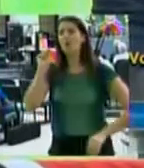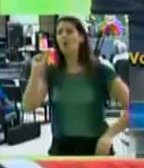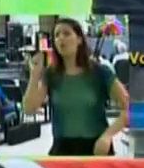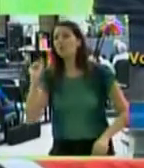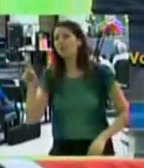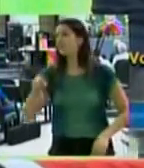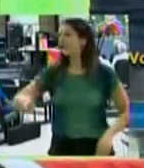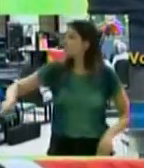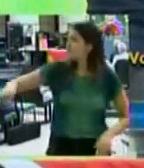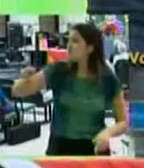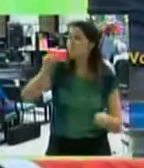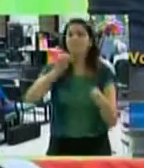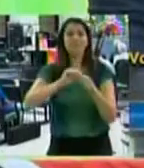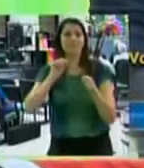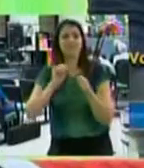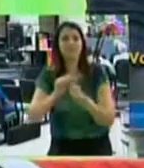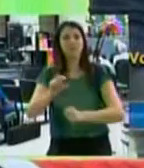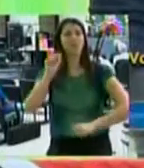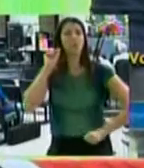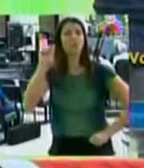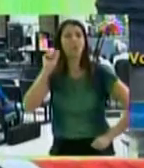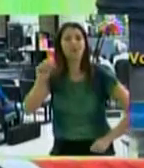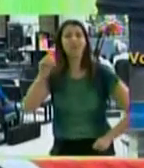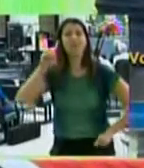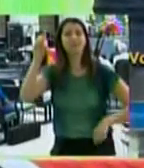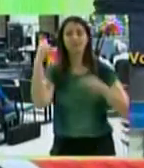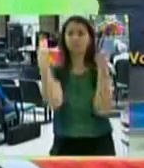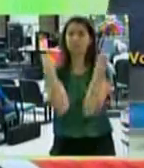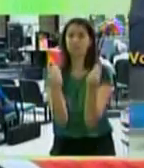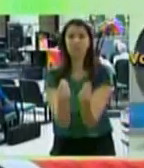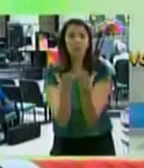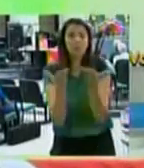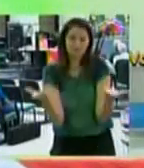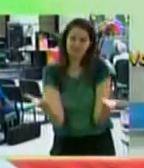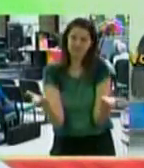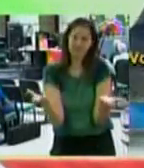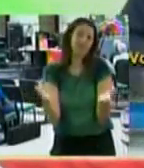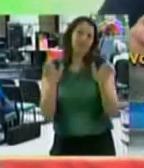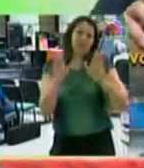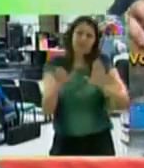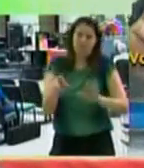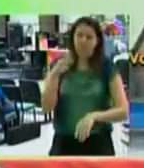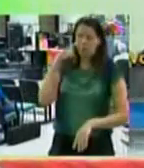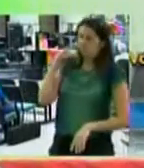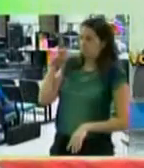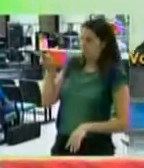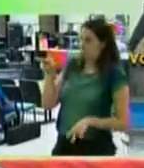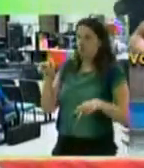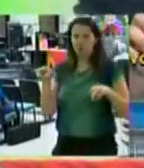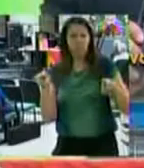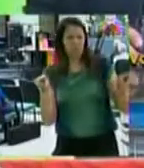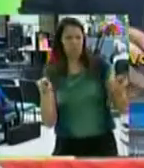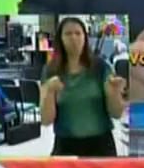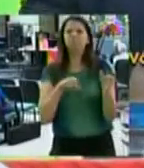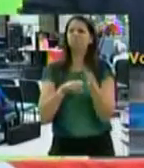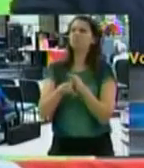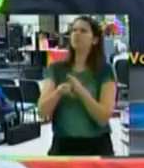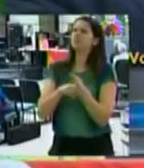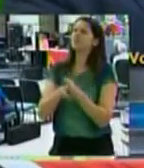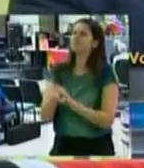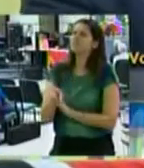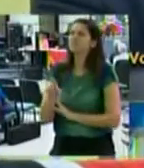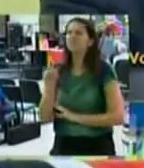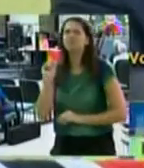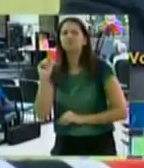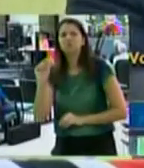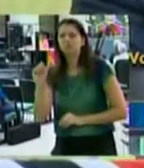está fazendo com aquilo que eu te dei? Para de olhar para o lado, de perguntar e de questionar: será que